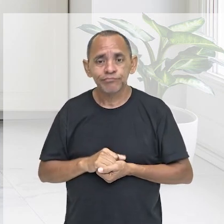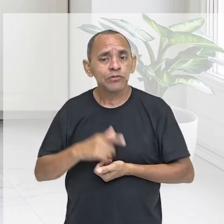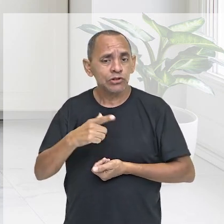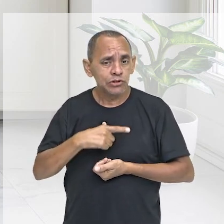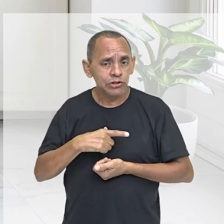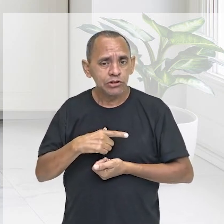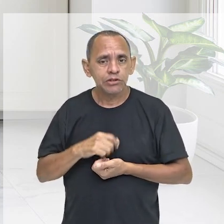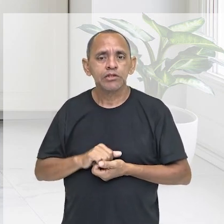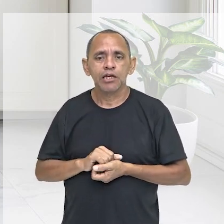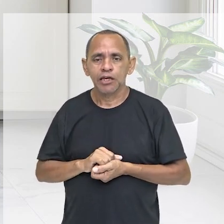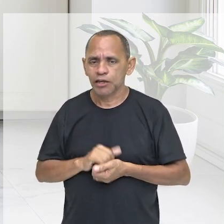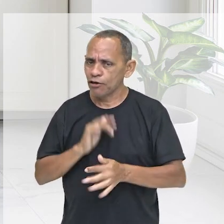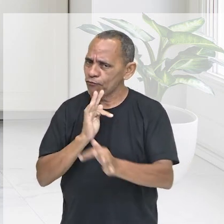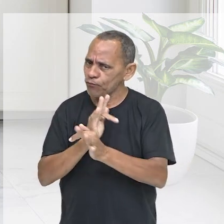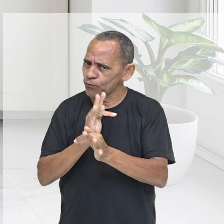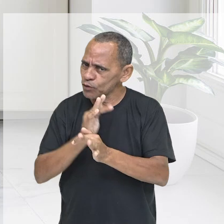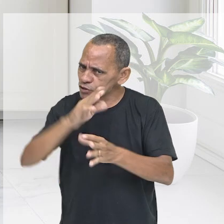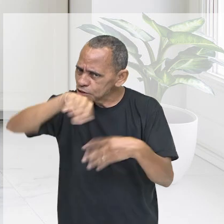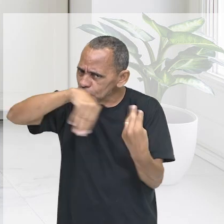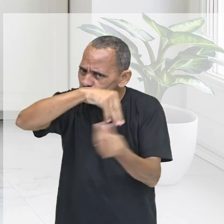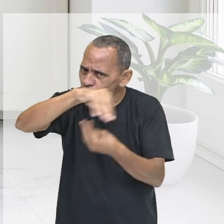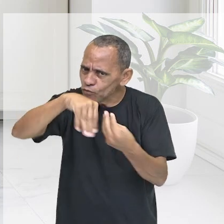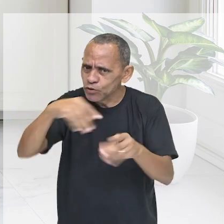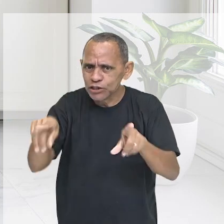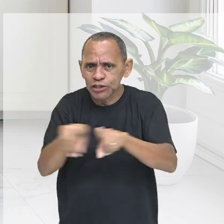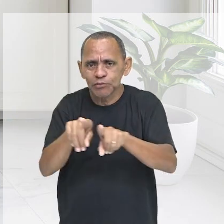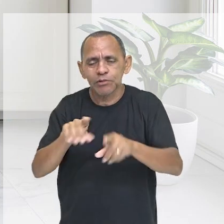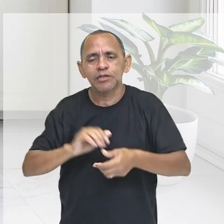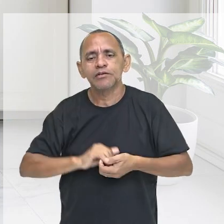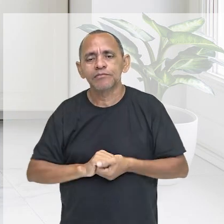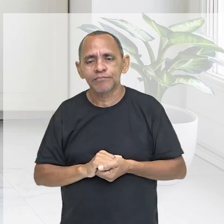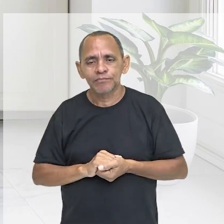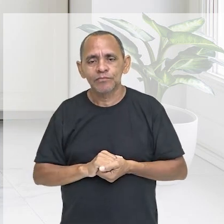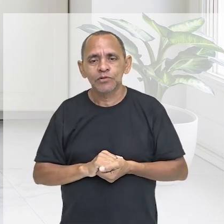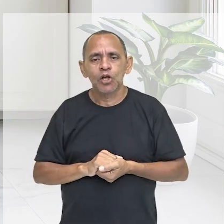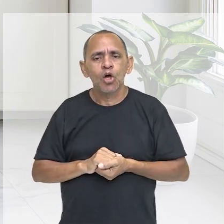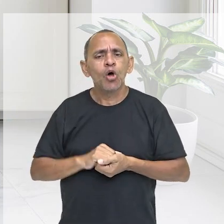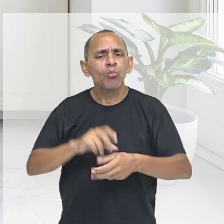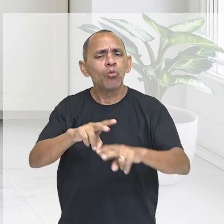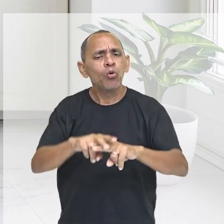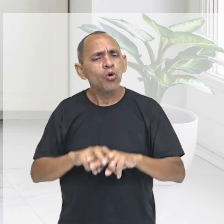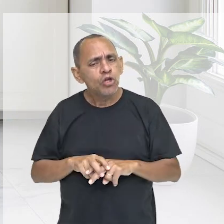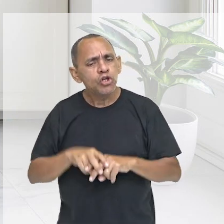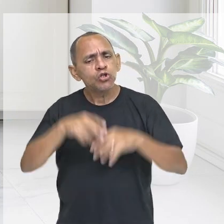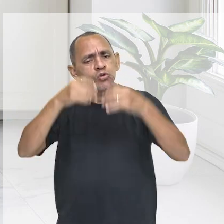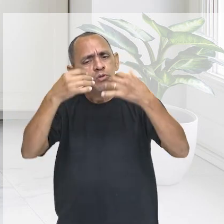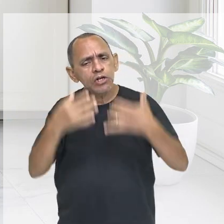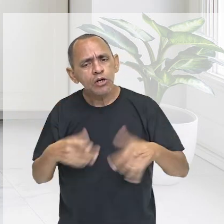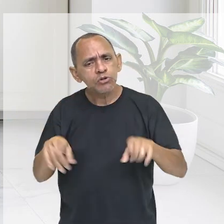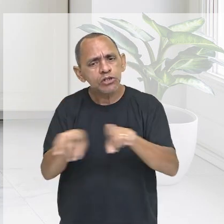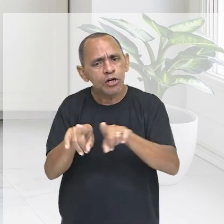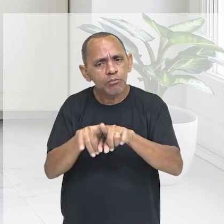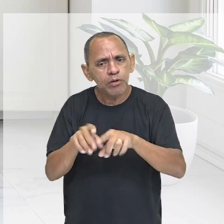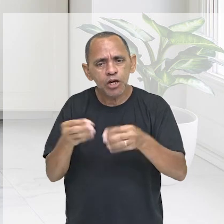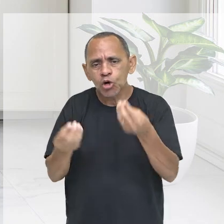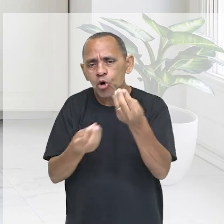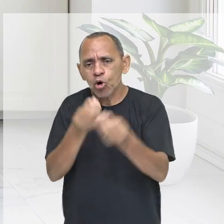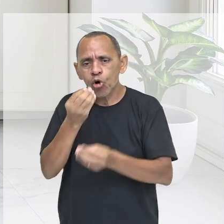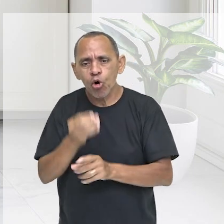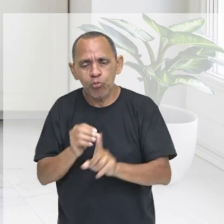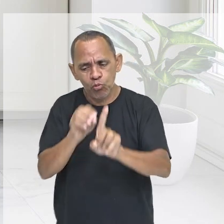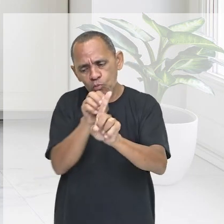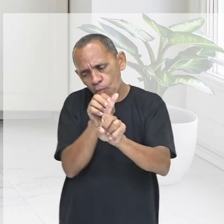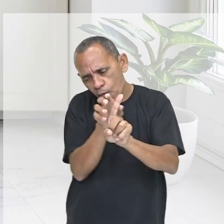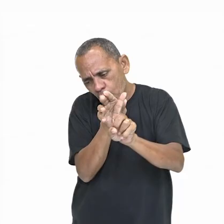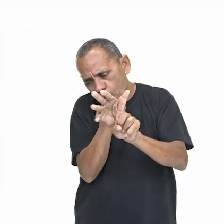você tem aí a física. E falamos principalmente da transmissão de